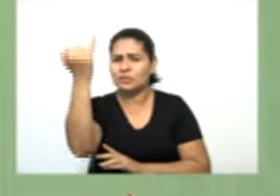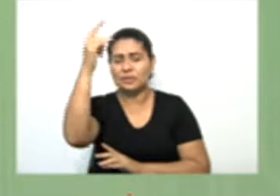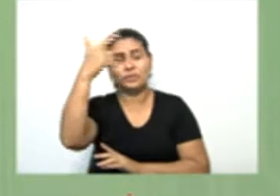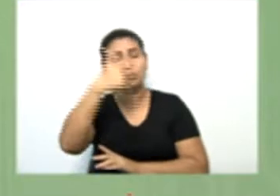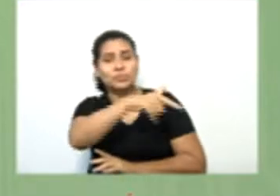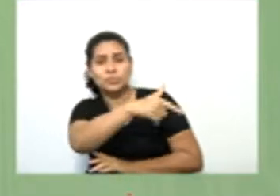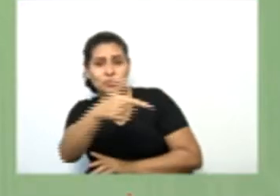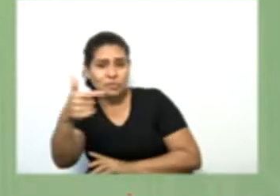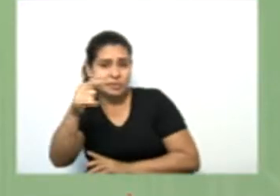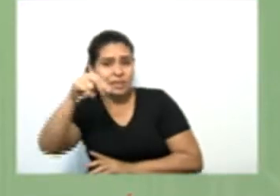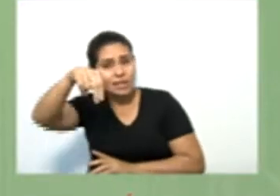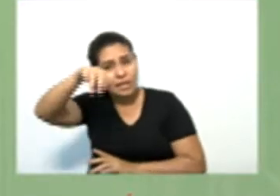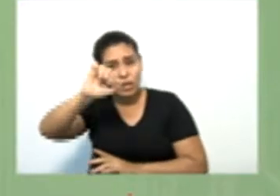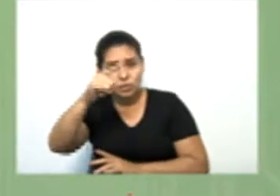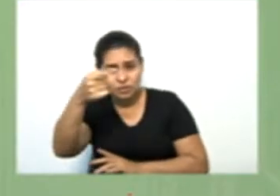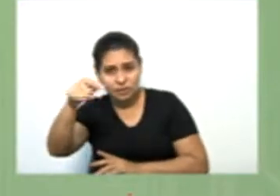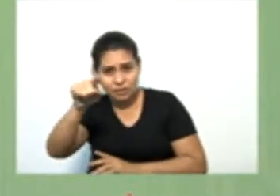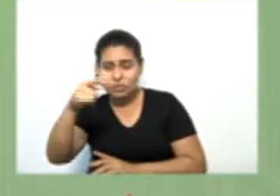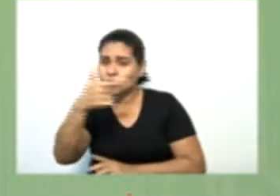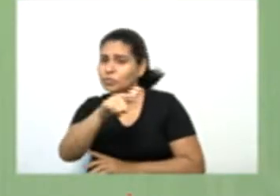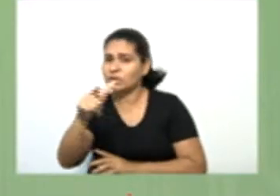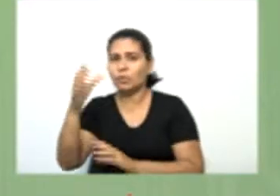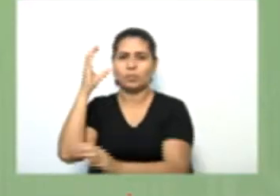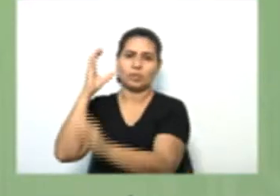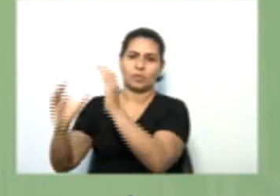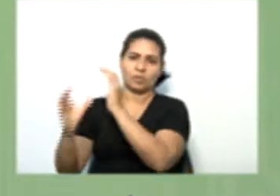negociação se não houver uma